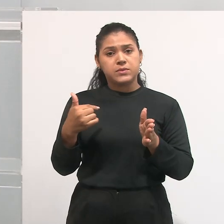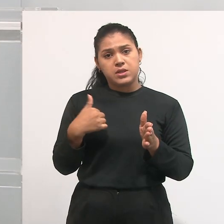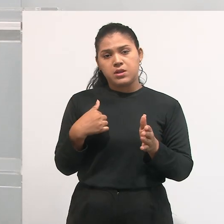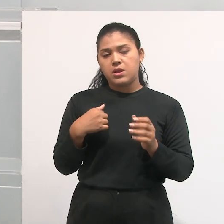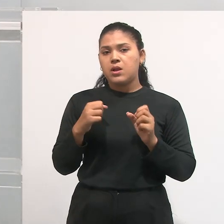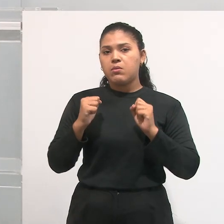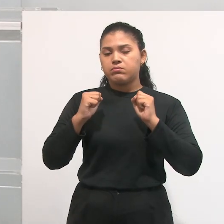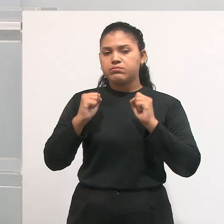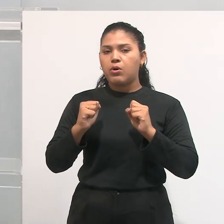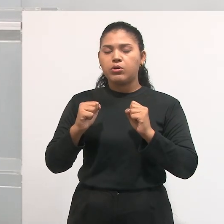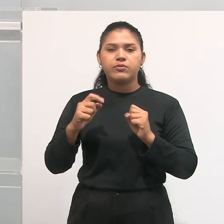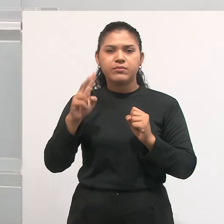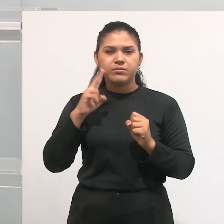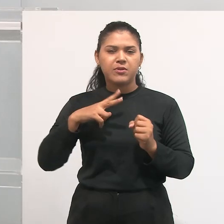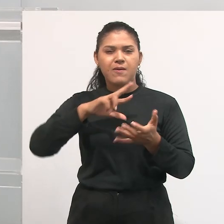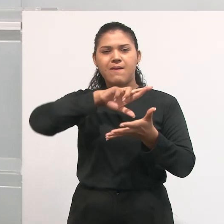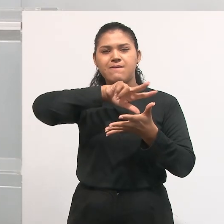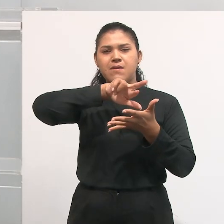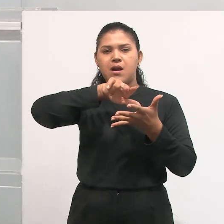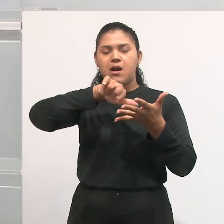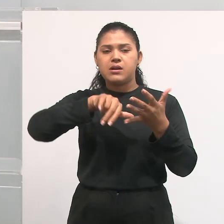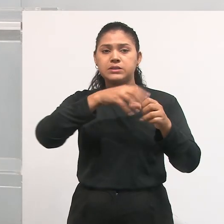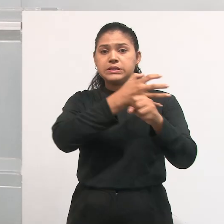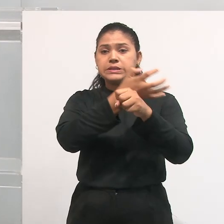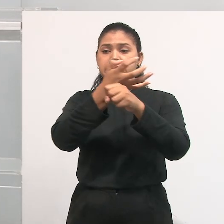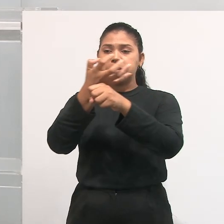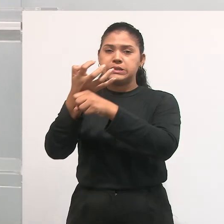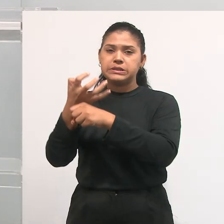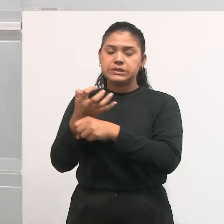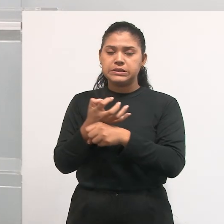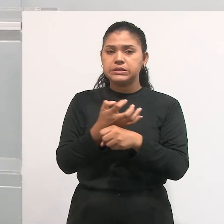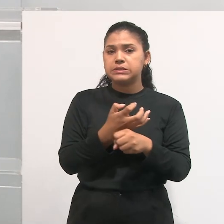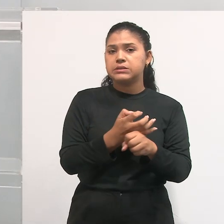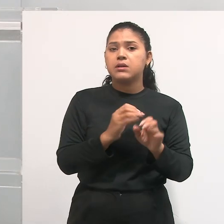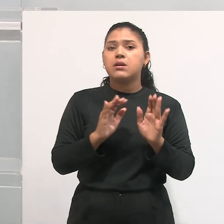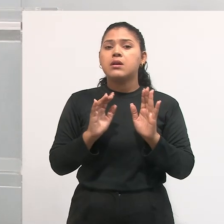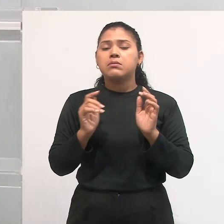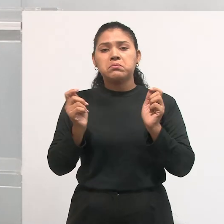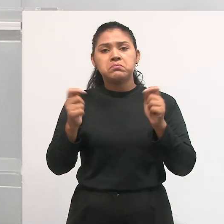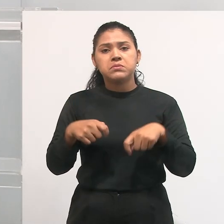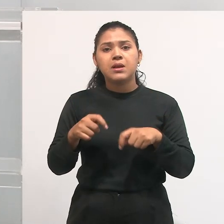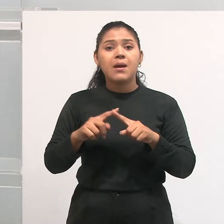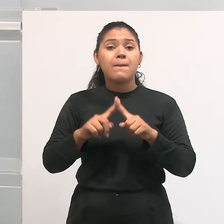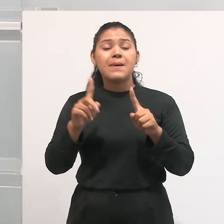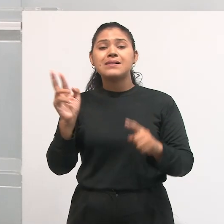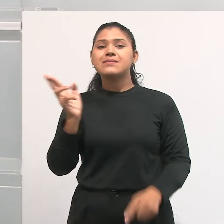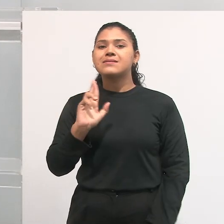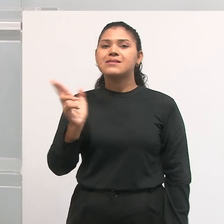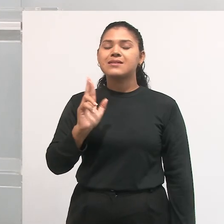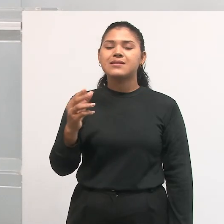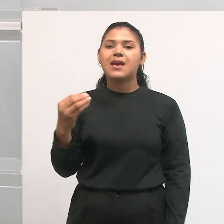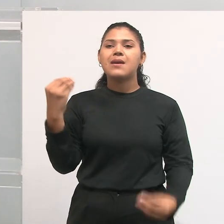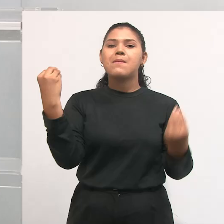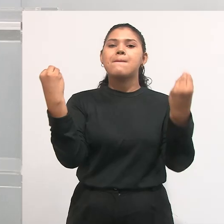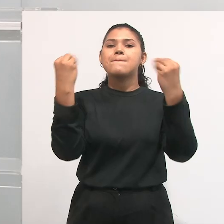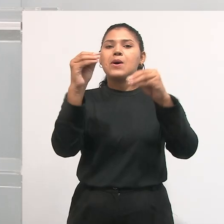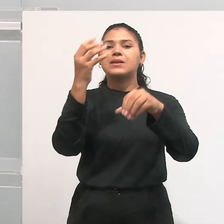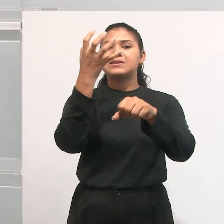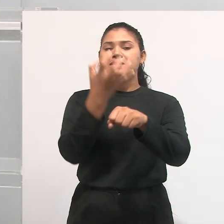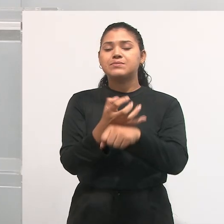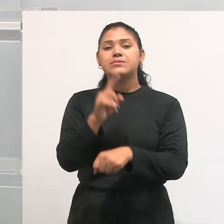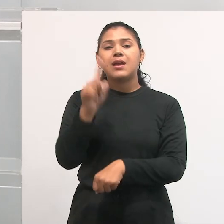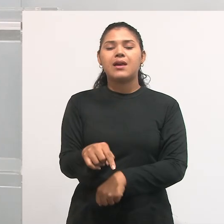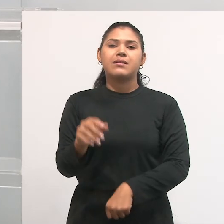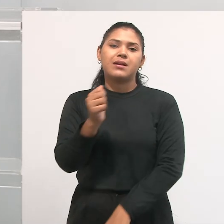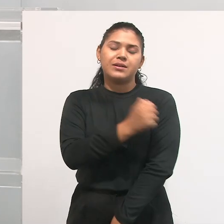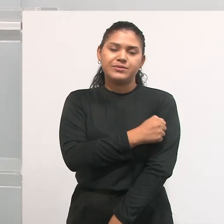tenha vários saberes, várias disciplinas, quem compõe o percurso é o aluno